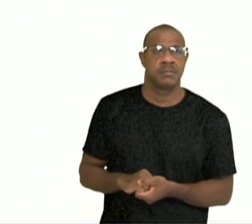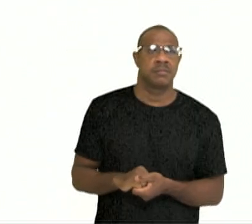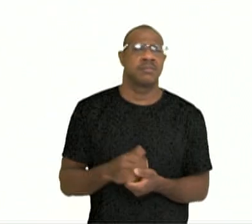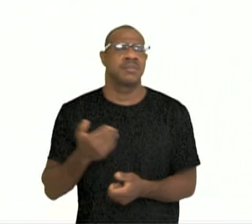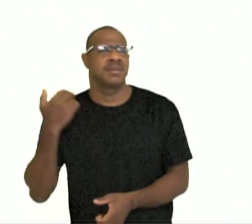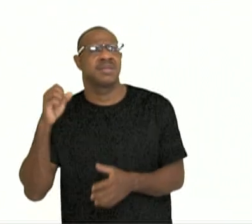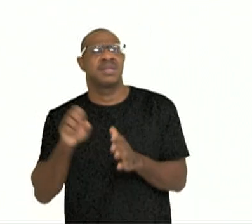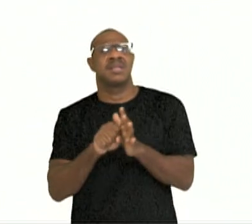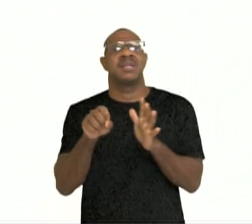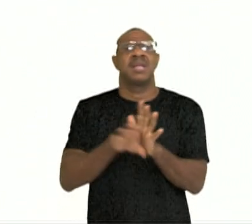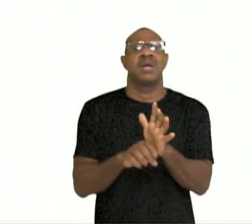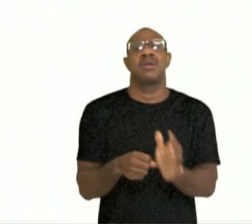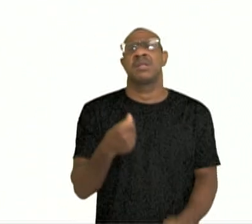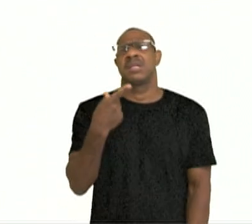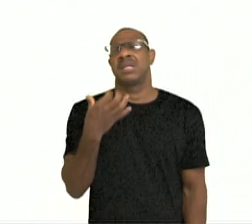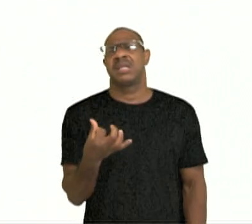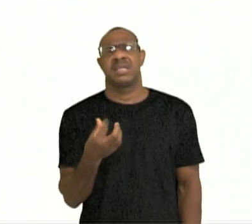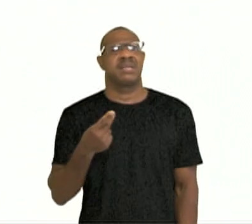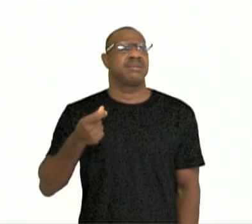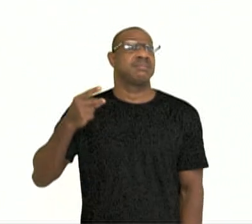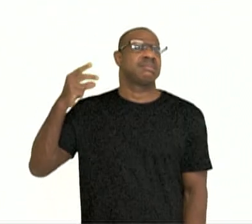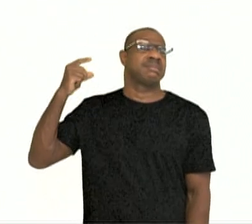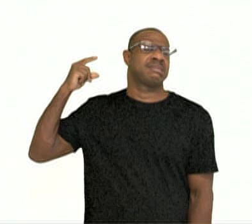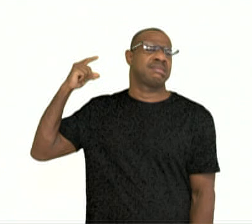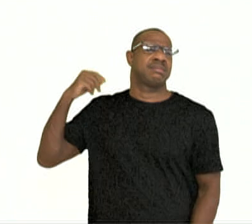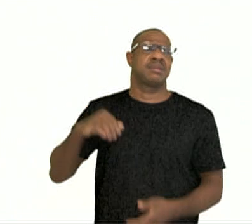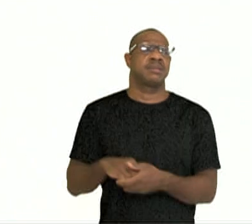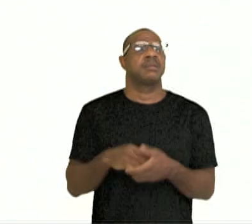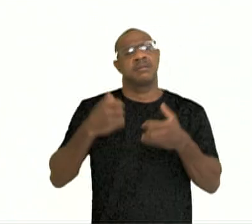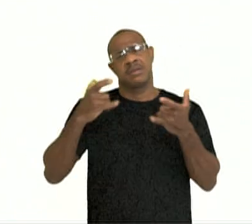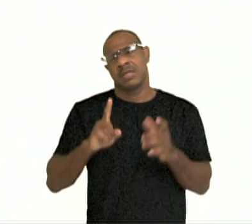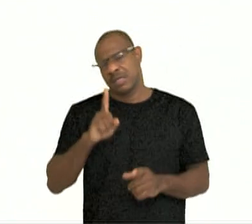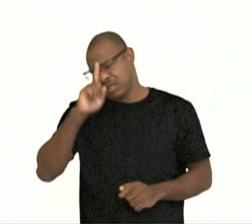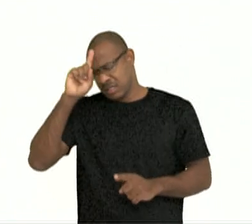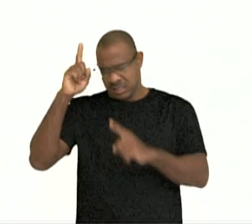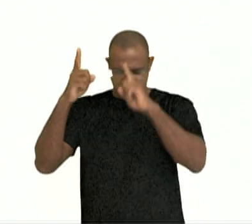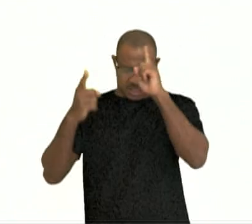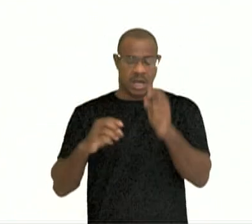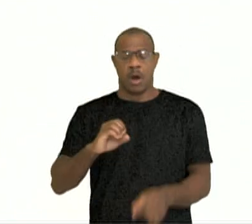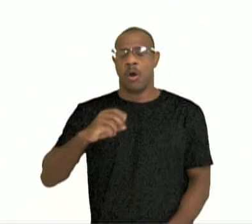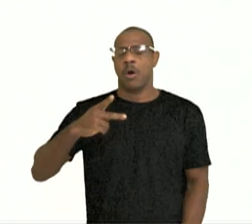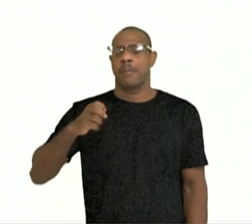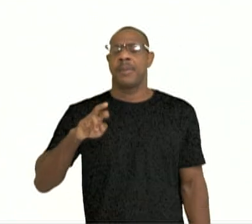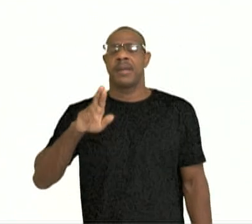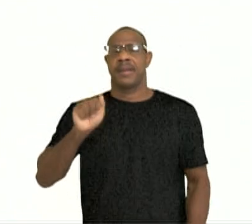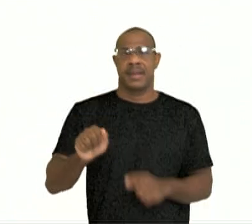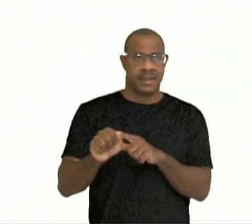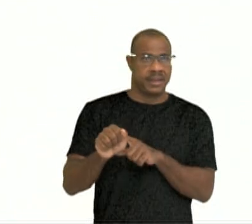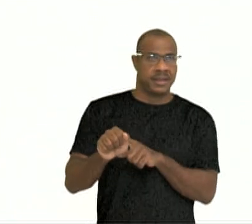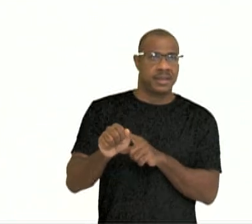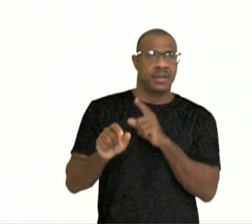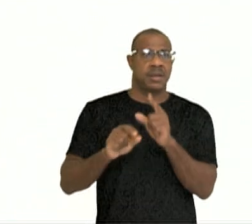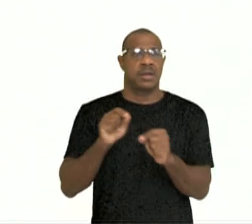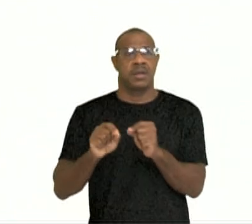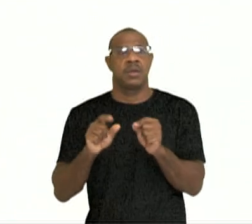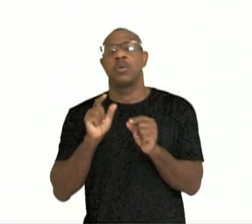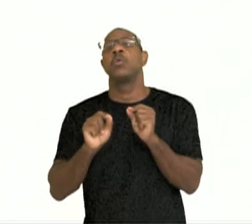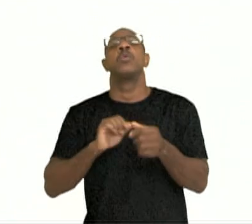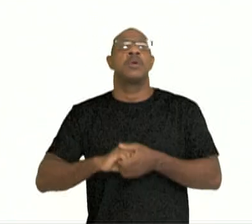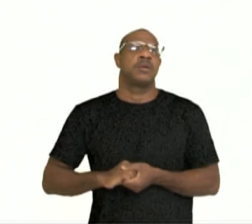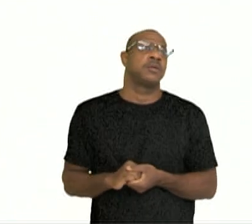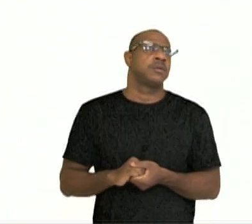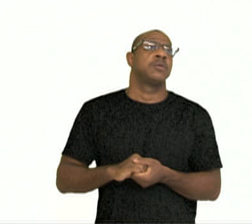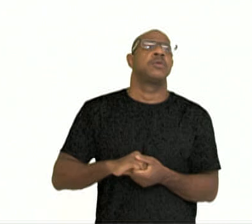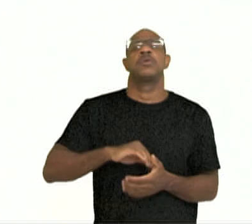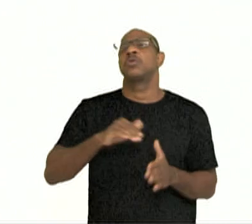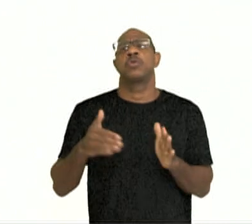lá em Florença, Cláudio Monteverdi, que vai criar a ópera. E a ópera é a junção, gente, de